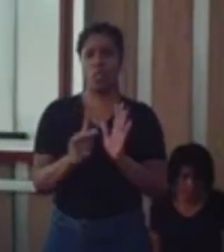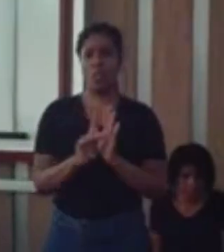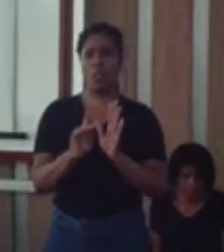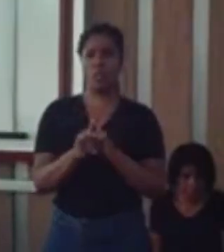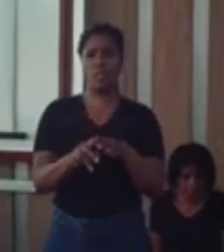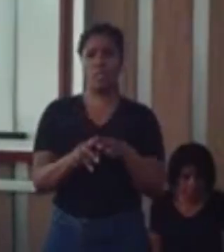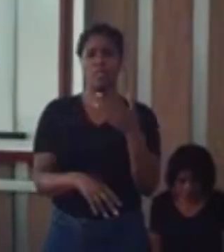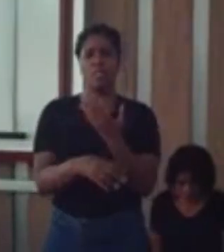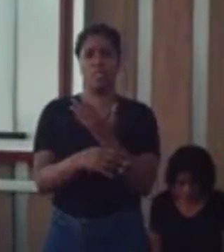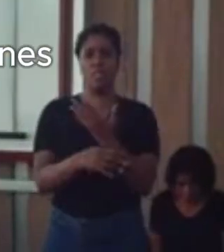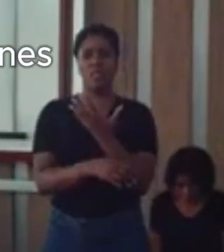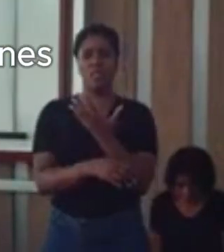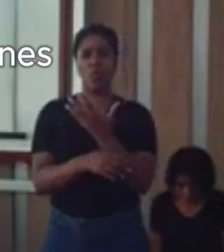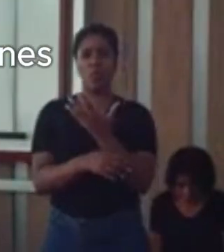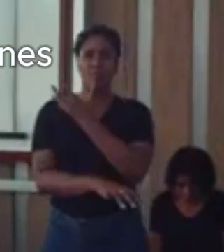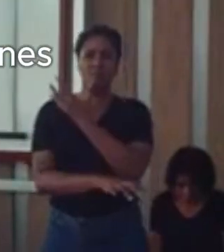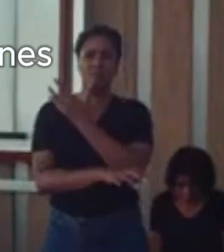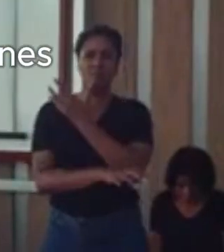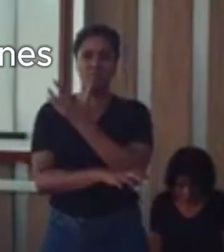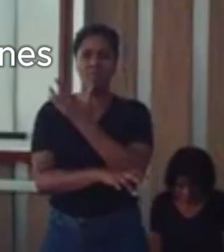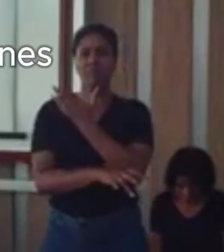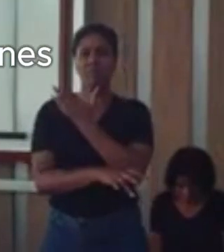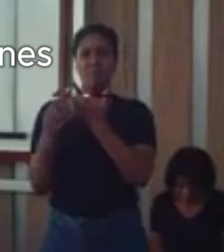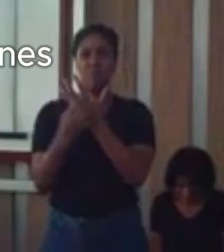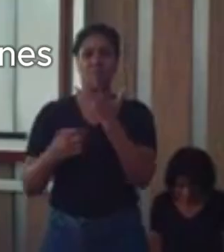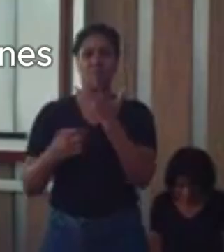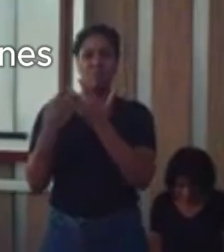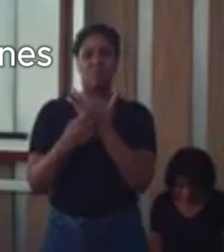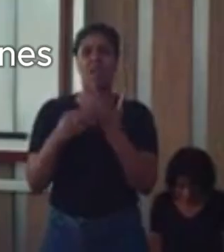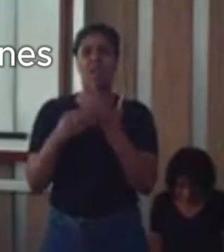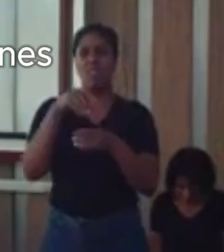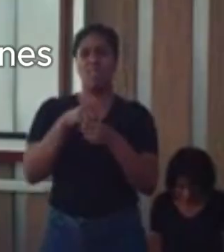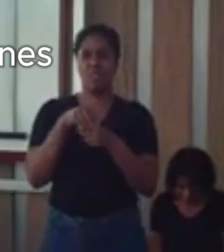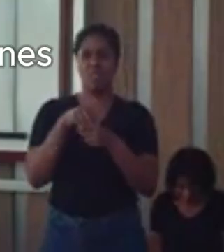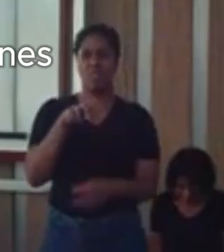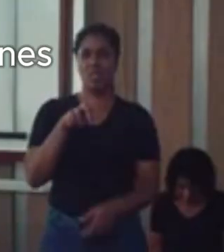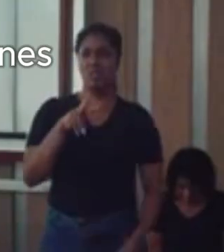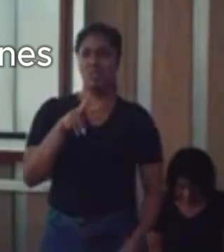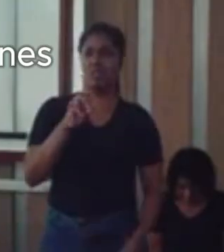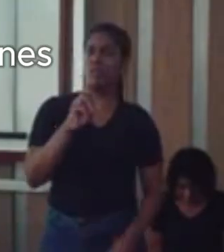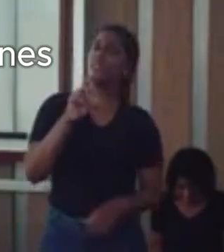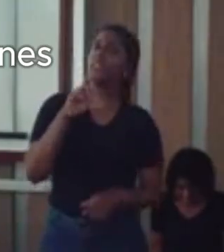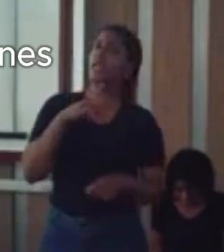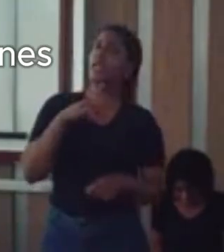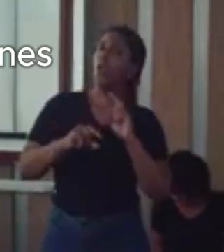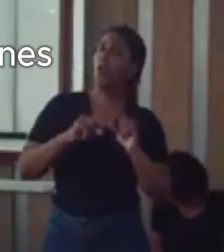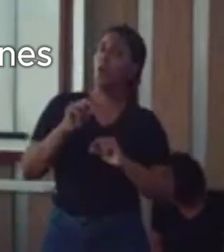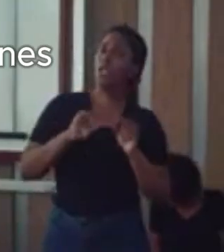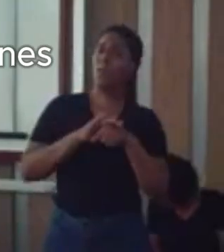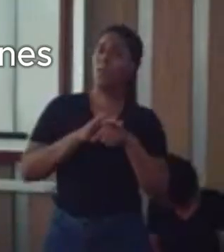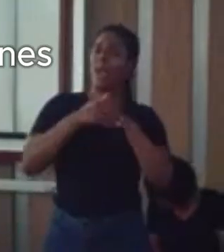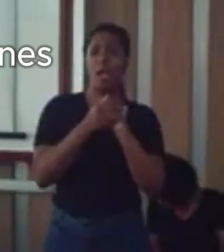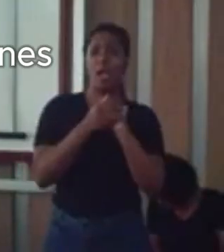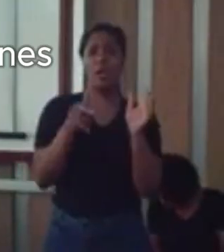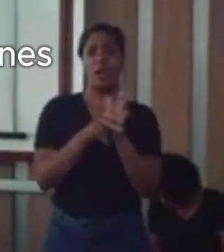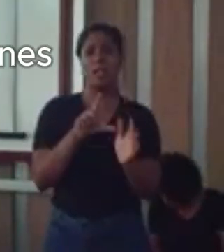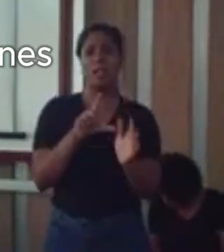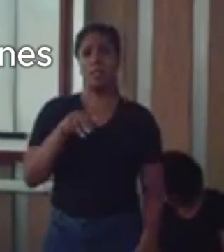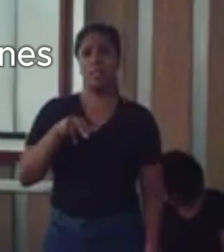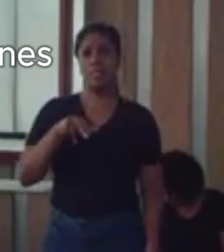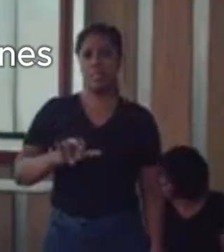nervo está encapadinha com laminina. Isso aqui é uma marcação para a laminina, que é o verdinho, e o axônio está passando aqui